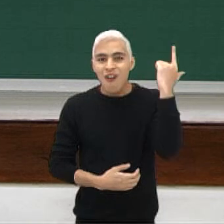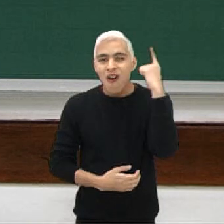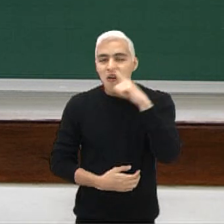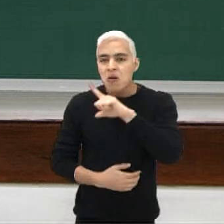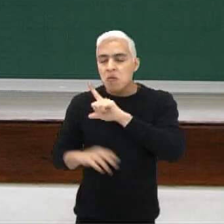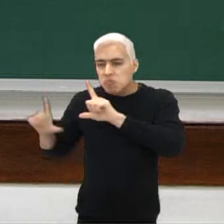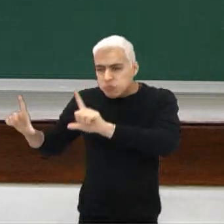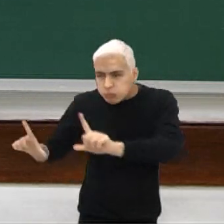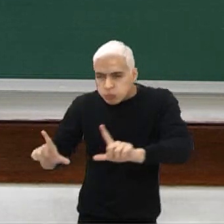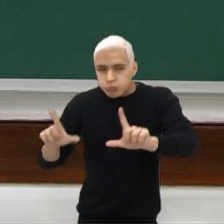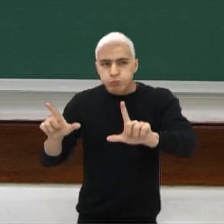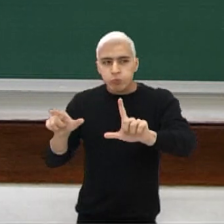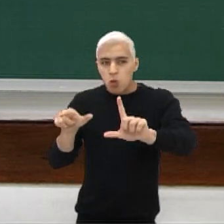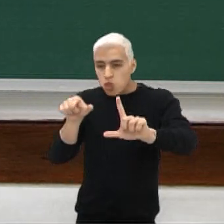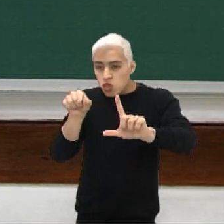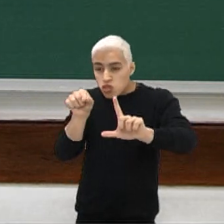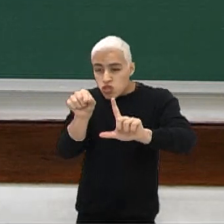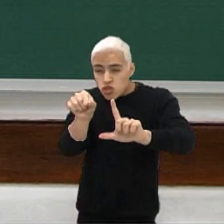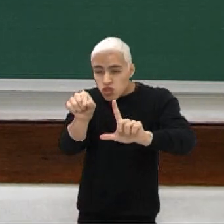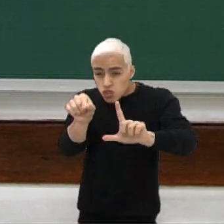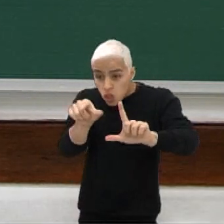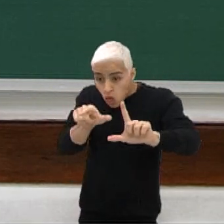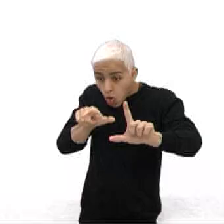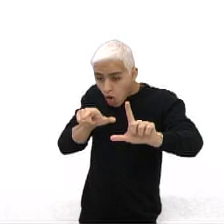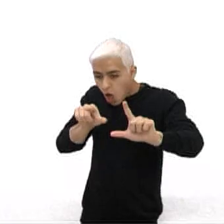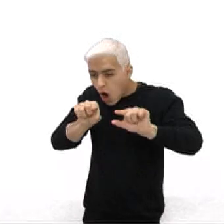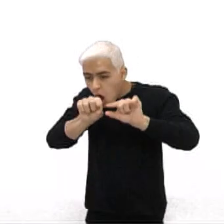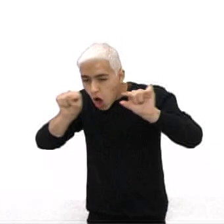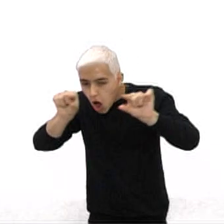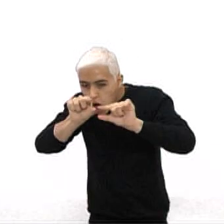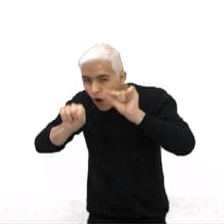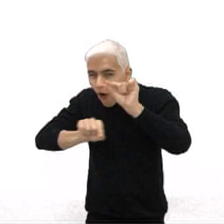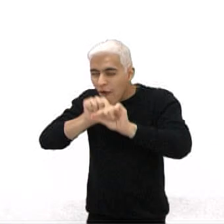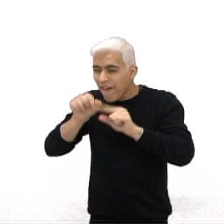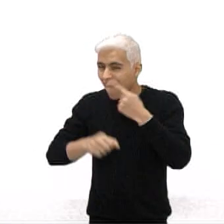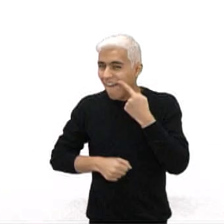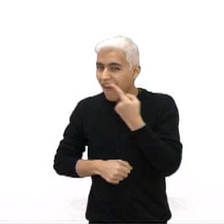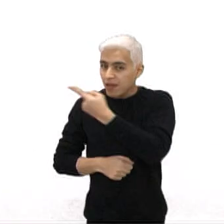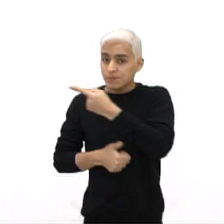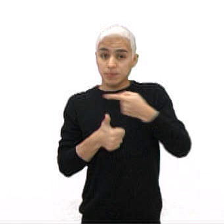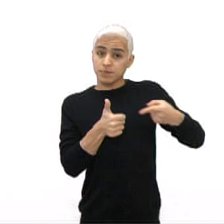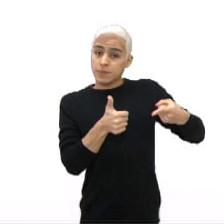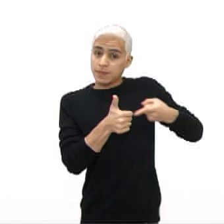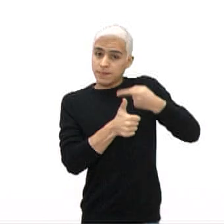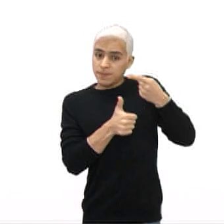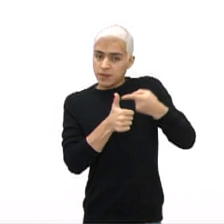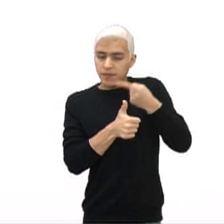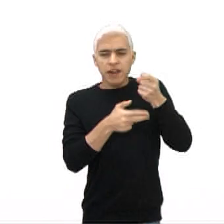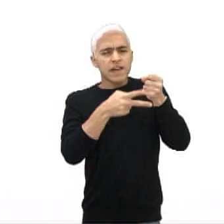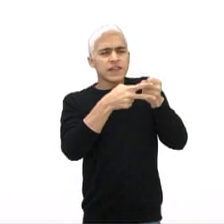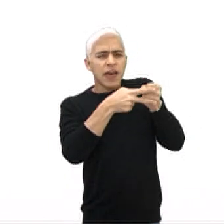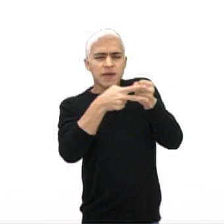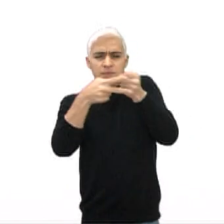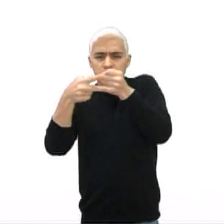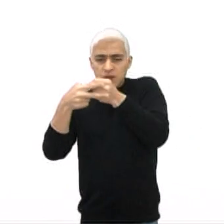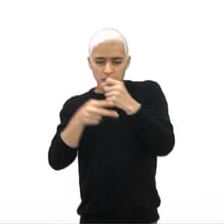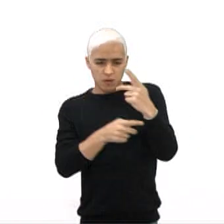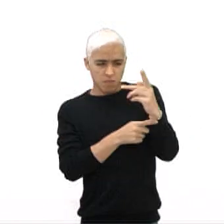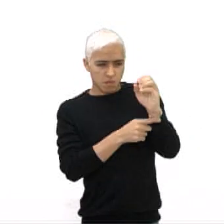Conseguiram fazer a classificação das nossas orações? Vamos ver? Olha só, primeiro eu faço a marcação dos meus verbos.